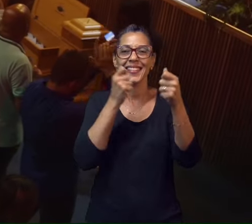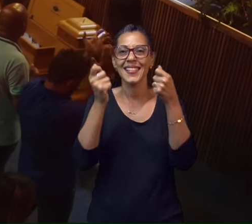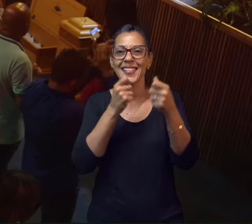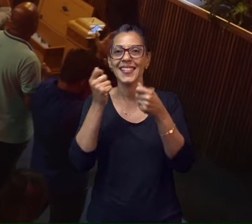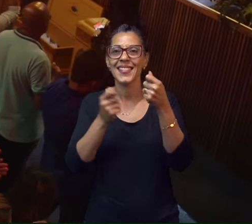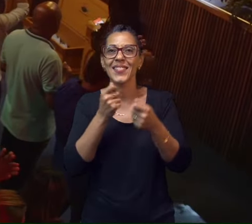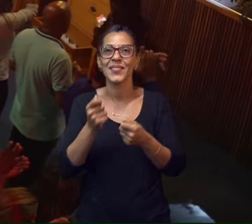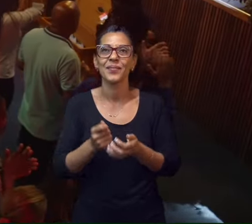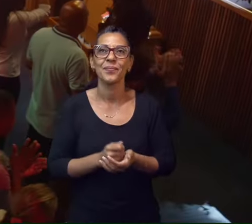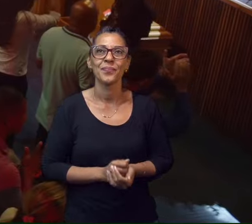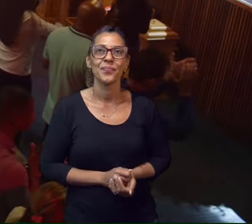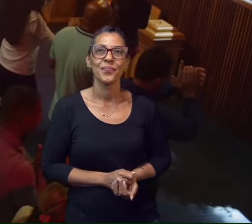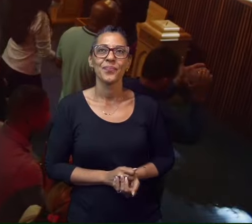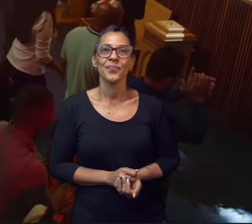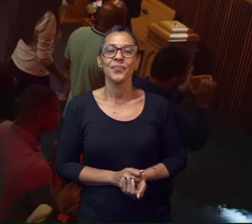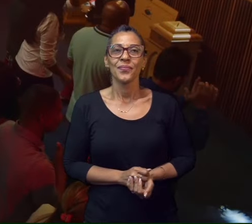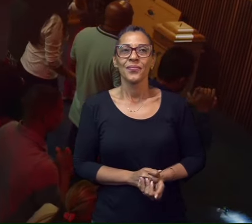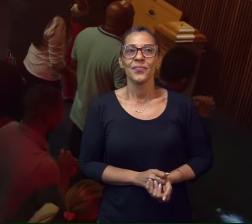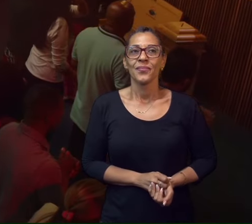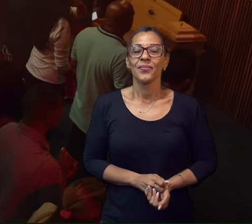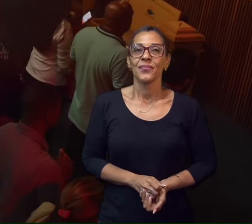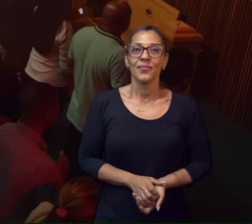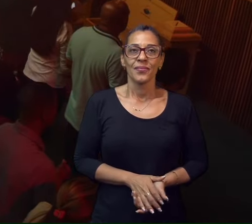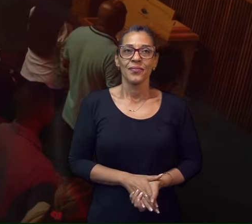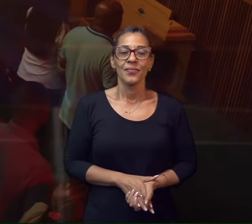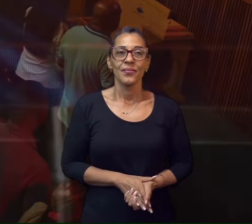canta minha alma